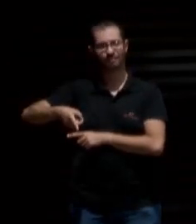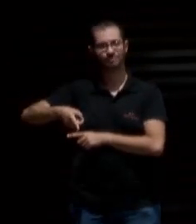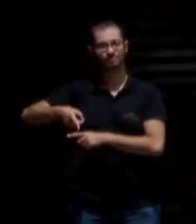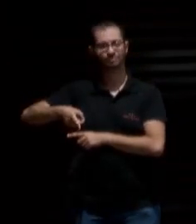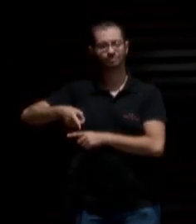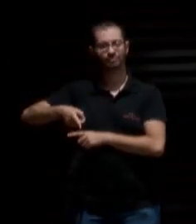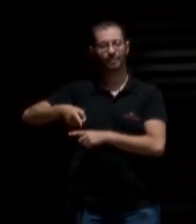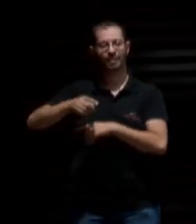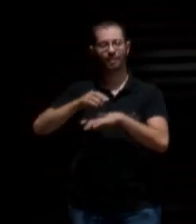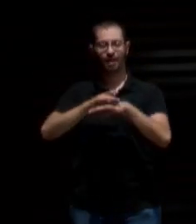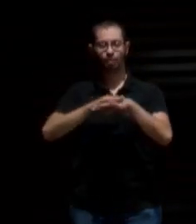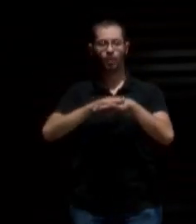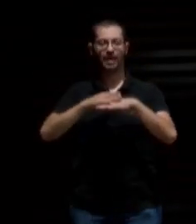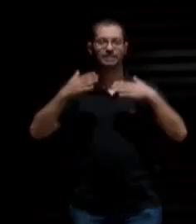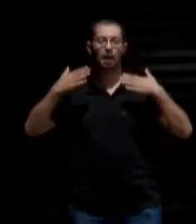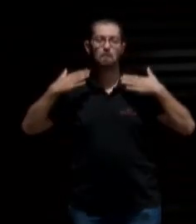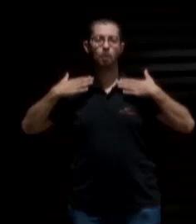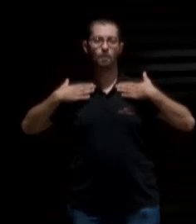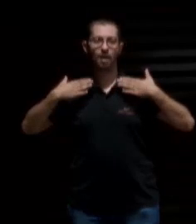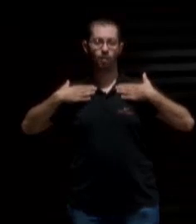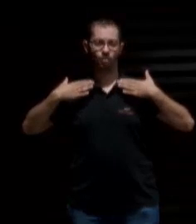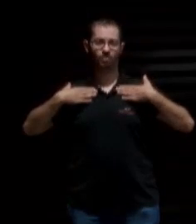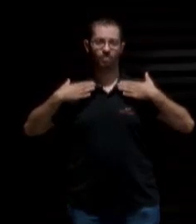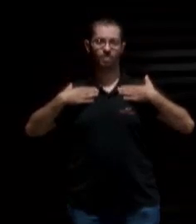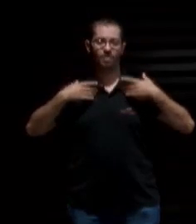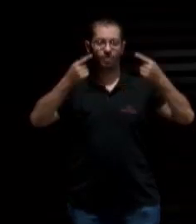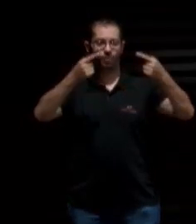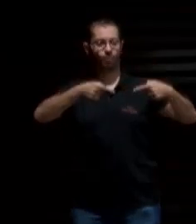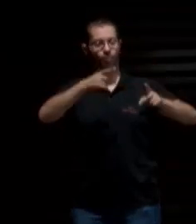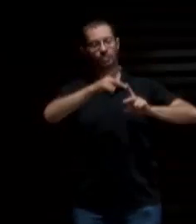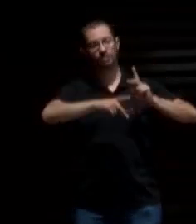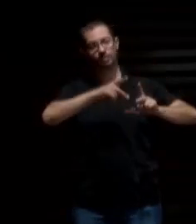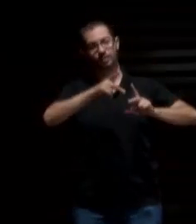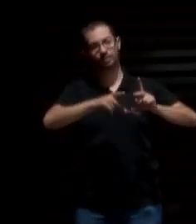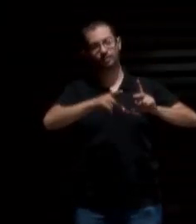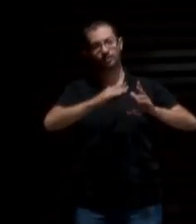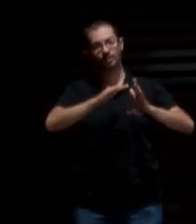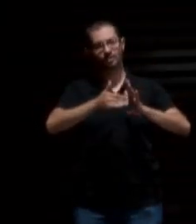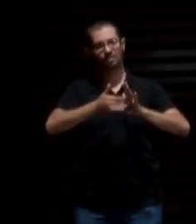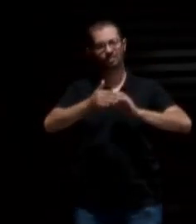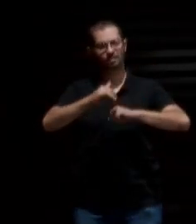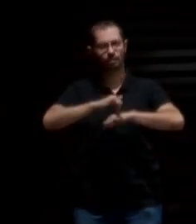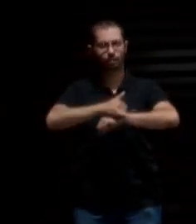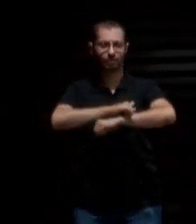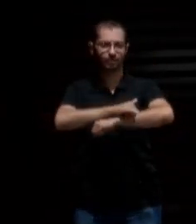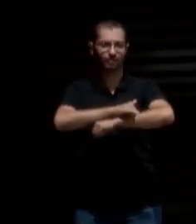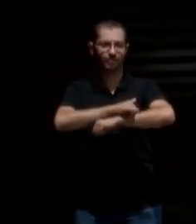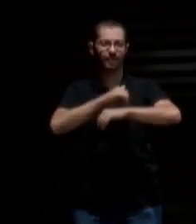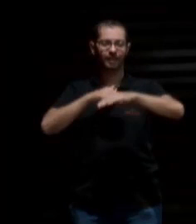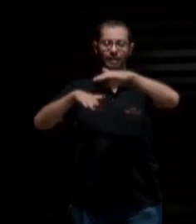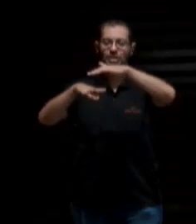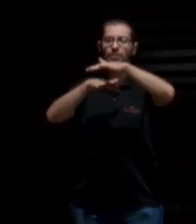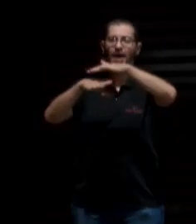é doença pulmonar. Enviará a tísica contra os seus homens, todos gordos, e debaixo da sua glória, do seu